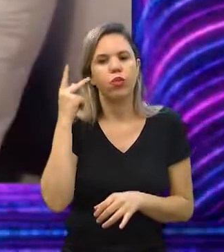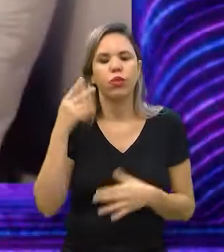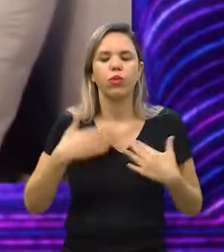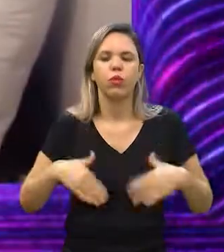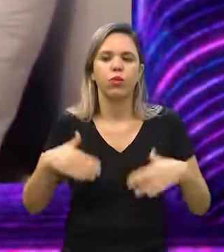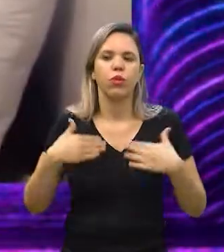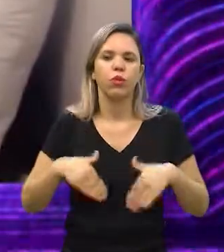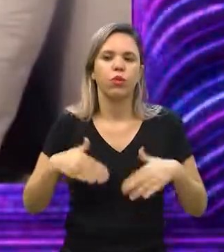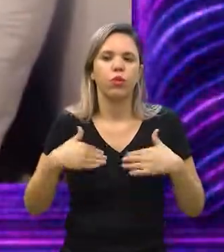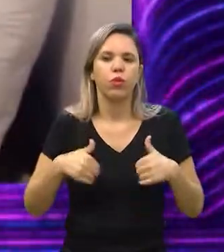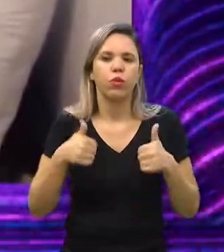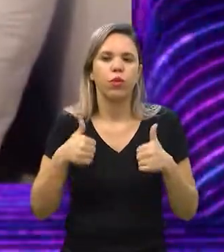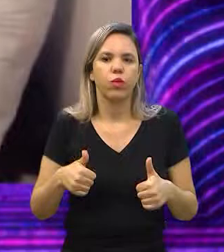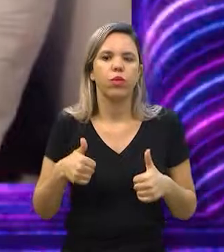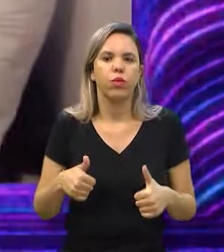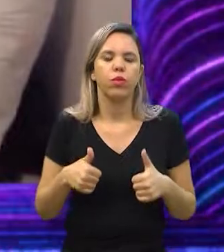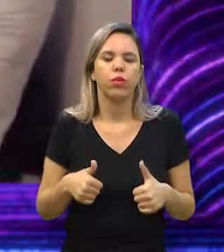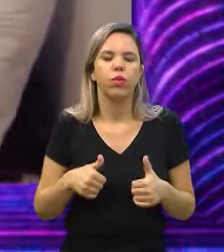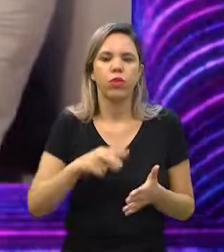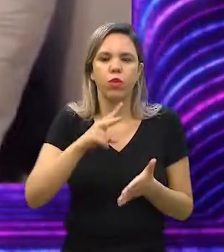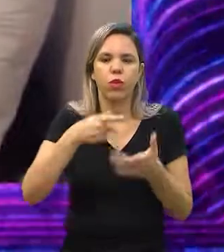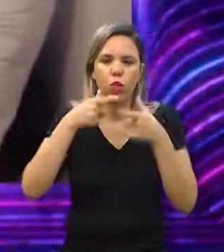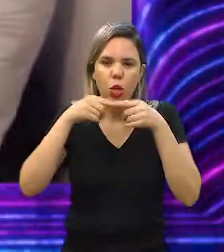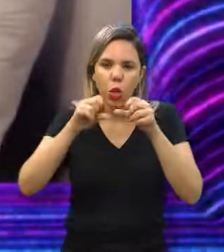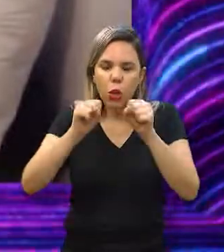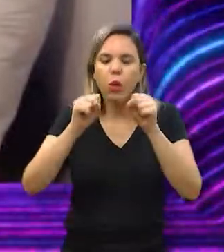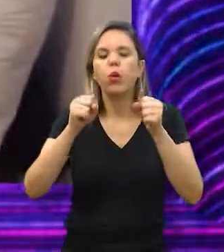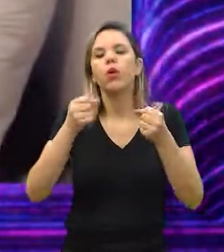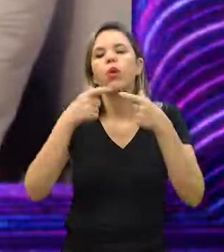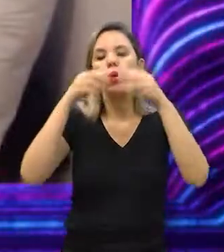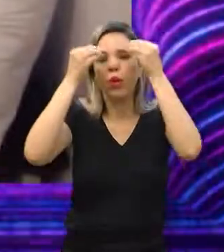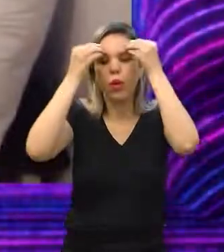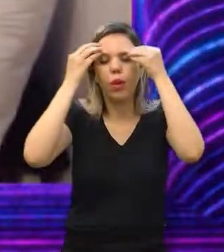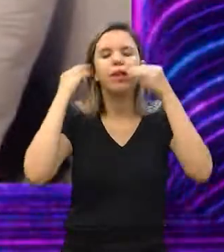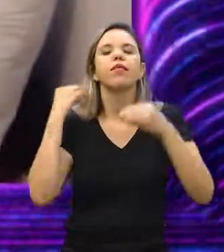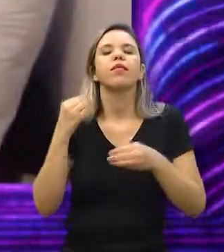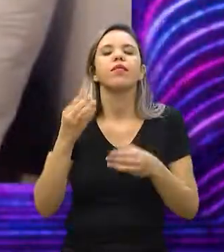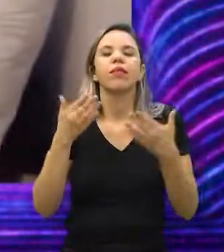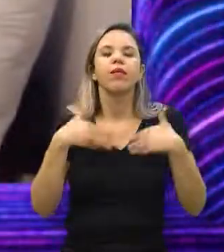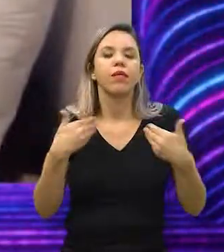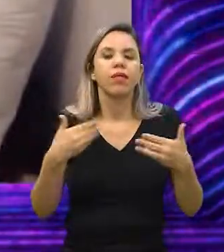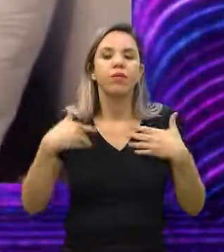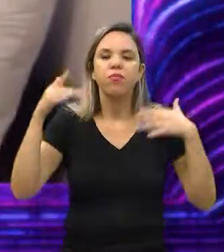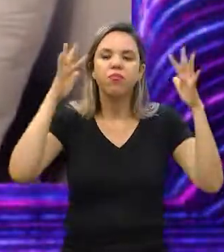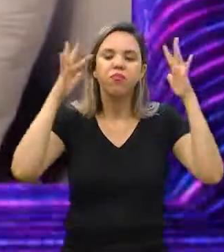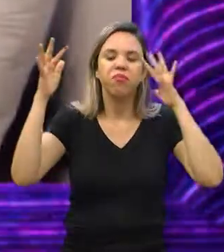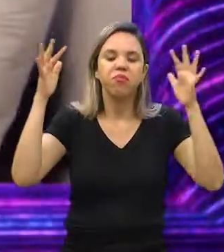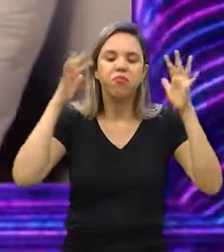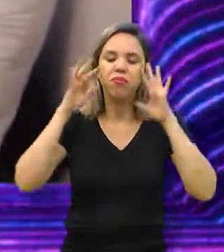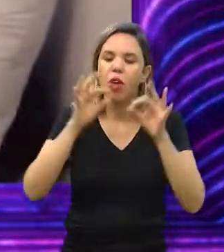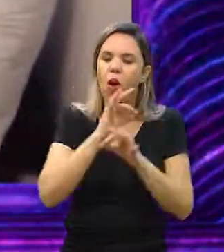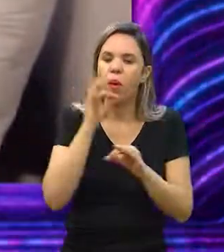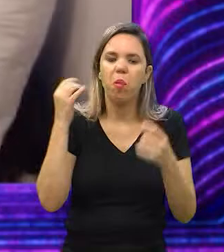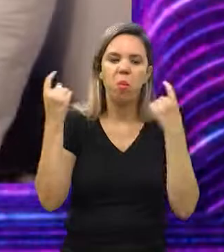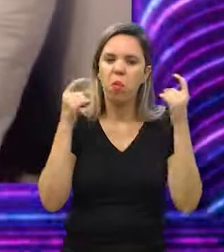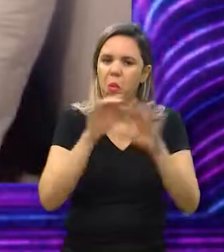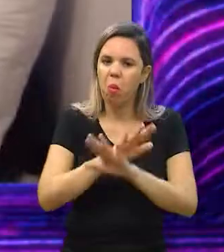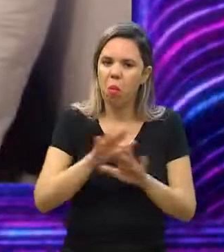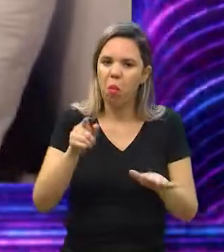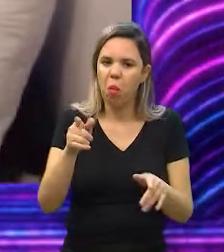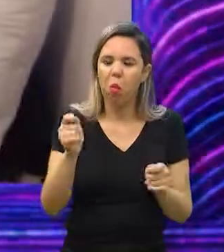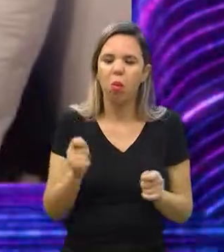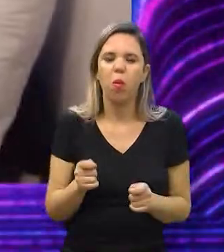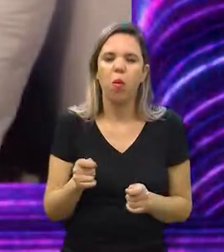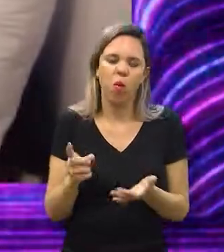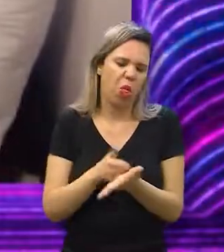Pessoal, fiquem tranquilos. A leitura, a linguagem é super leve, dinâmica, descompromissada,